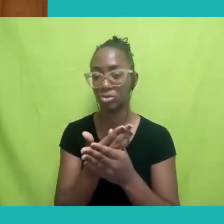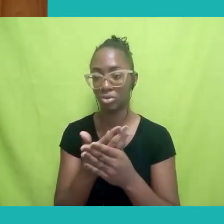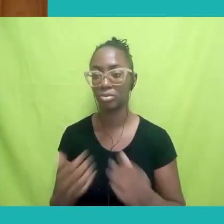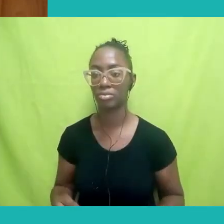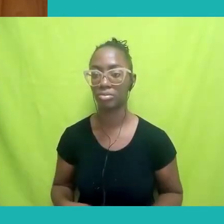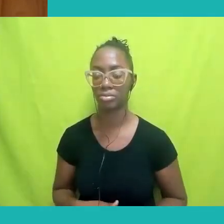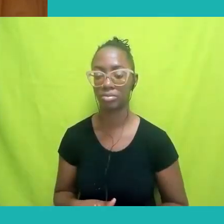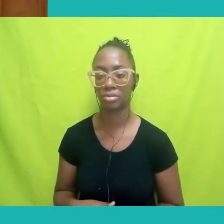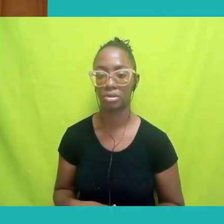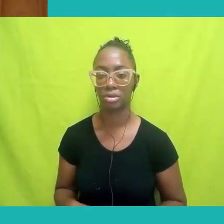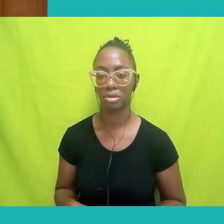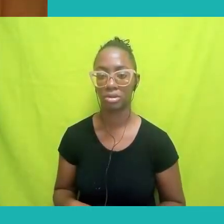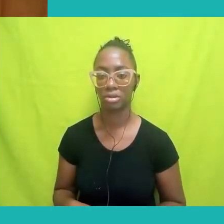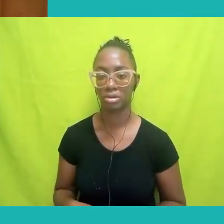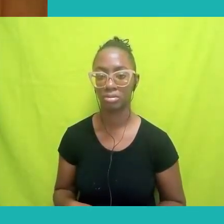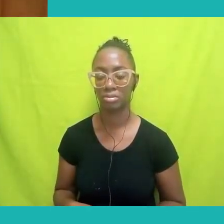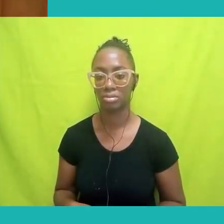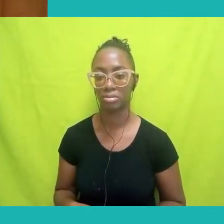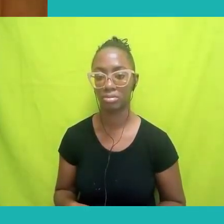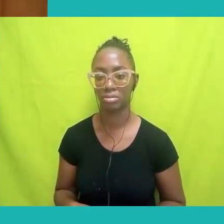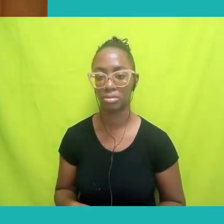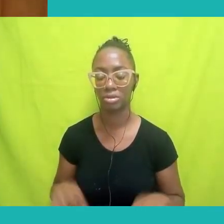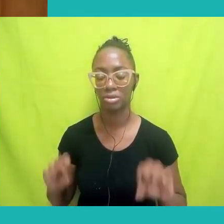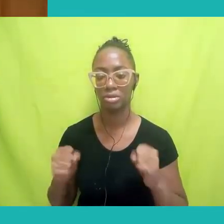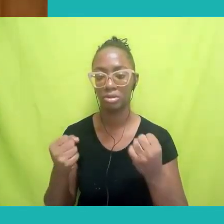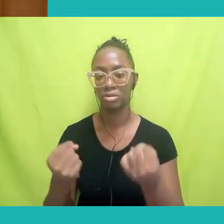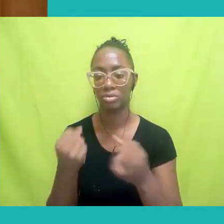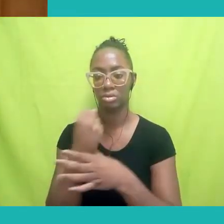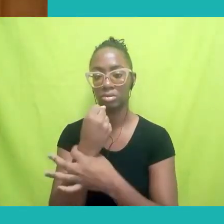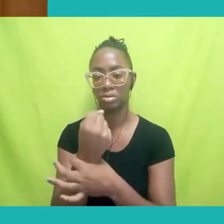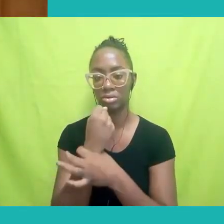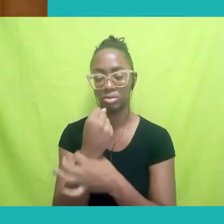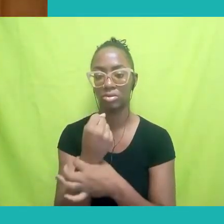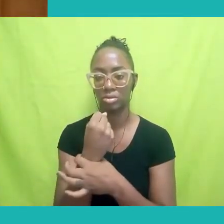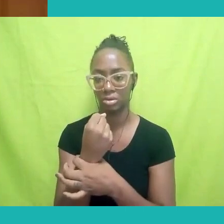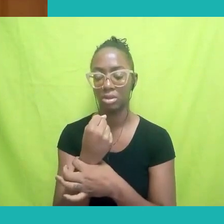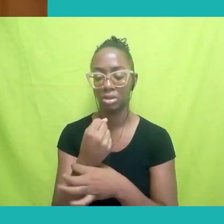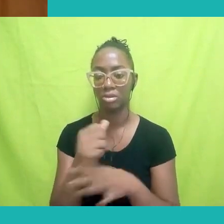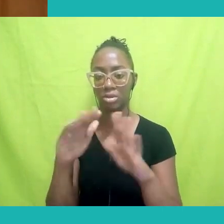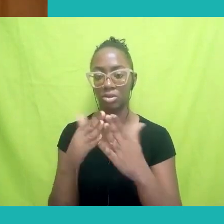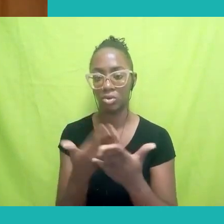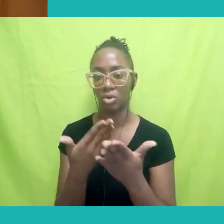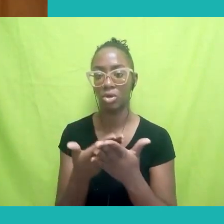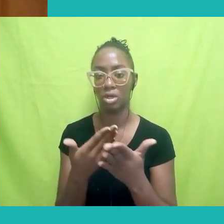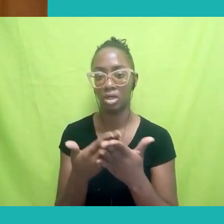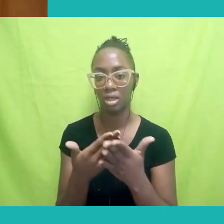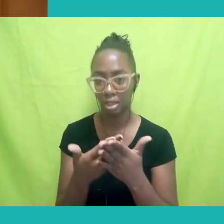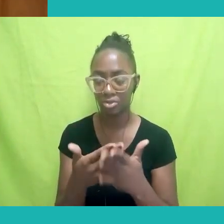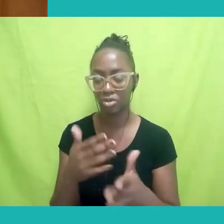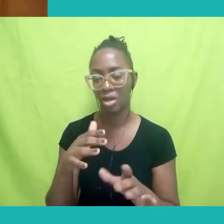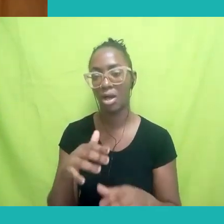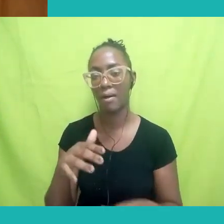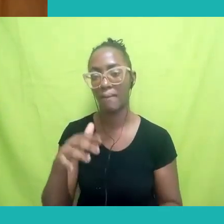e Visiting Fellowship, é isso? Em Defesa e Segurança Hemisférica pelo Colégio Interamericano de